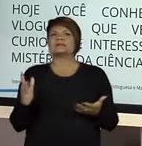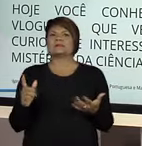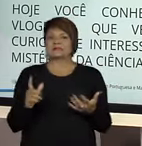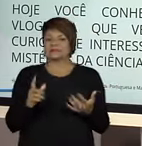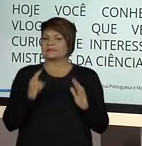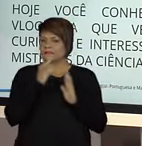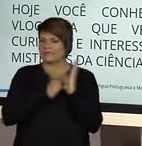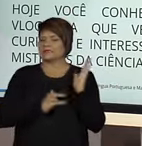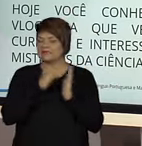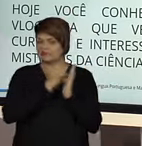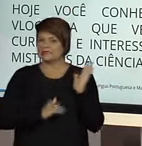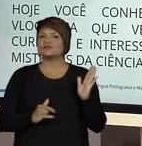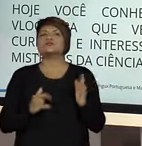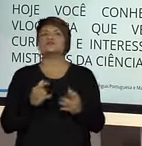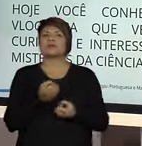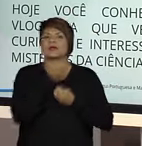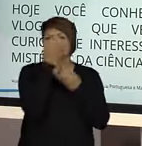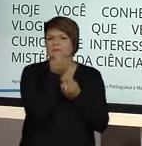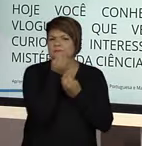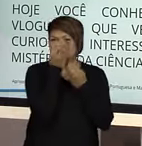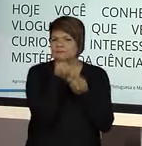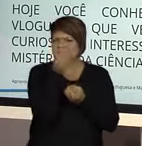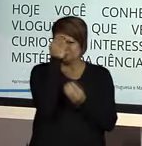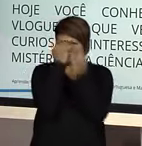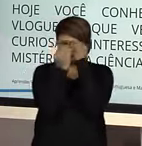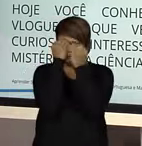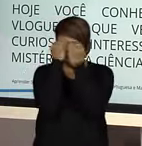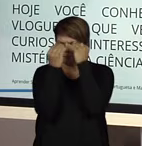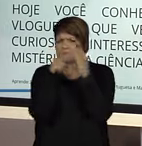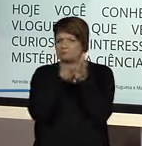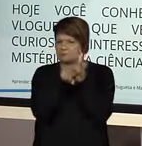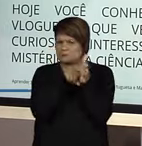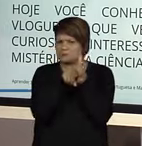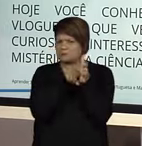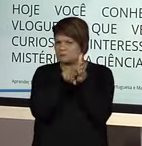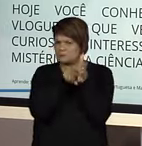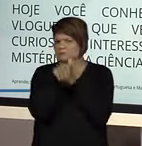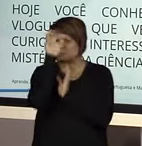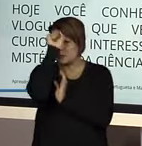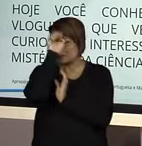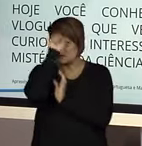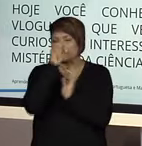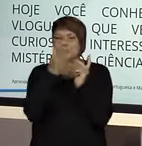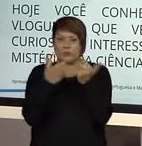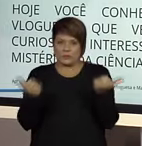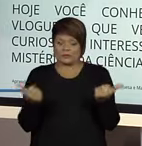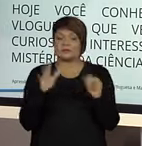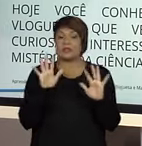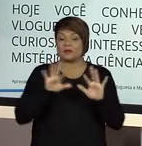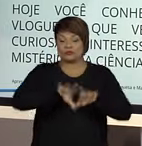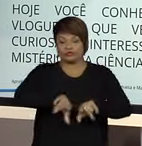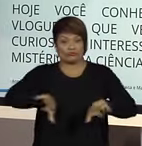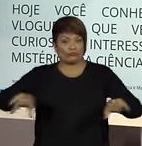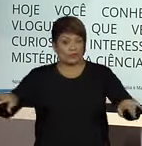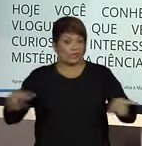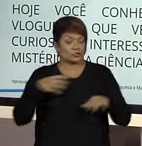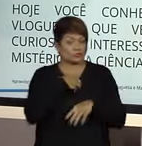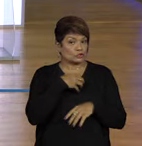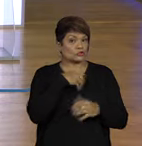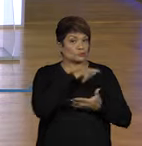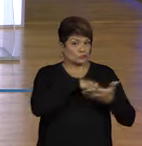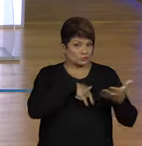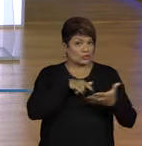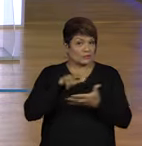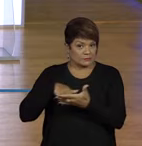para aprender, para pesquisar coisas. E aí são diferentes tipos de texto, não é mesmo? Isso mesmo.